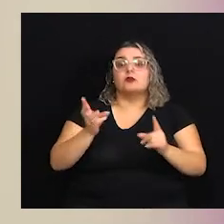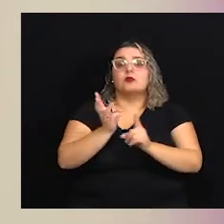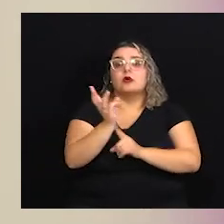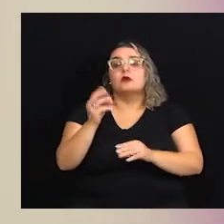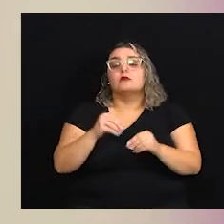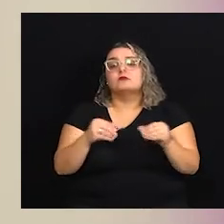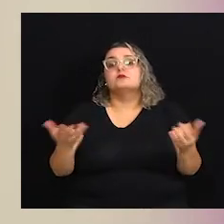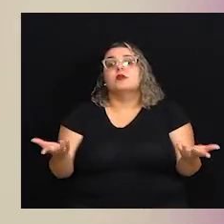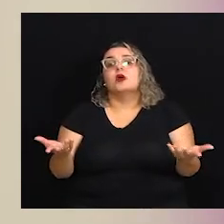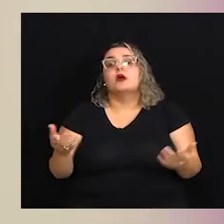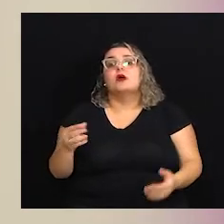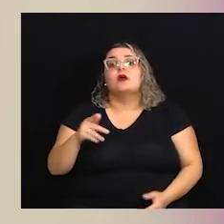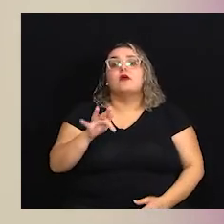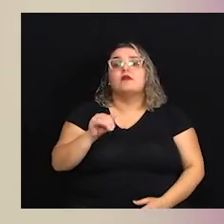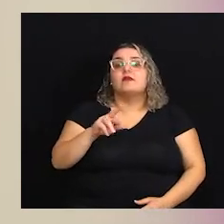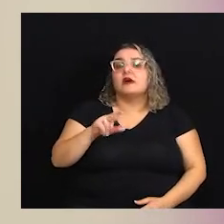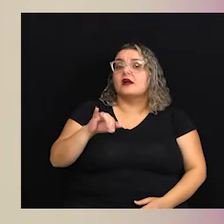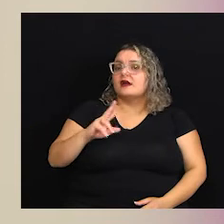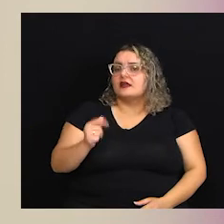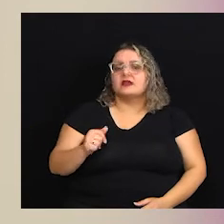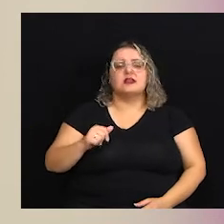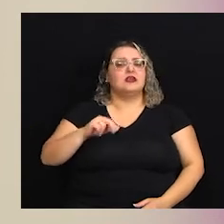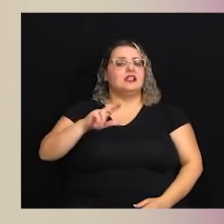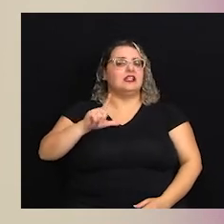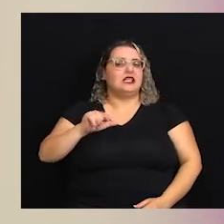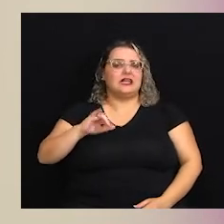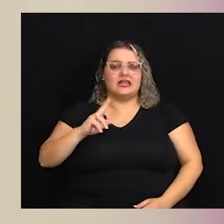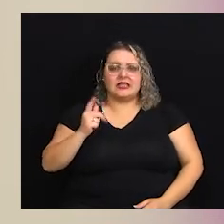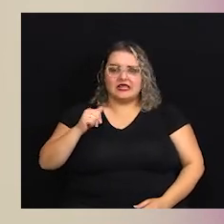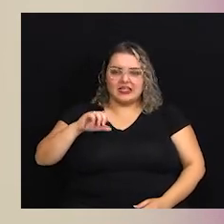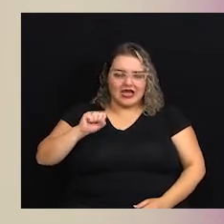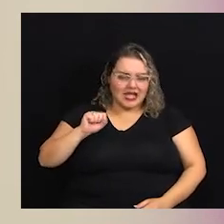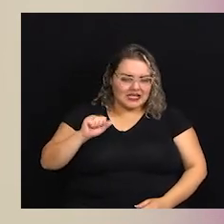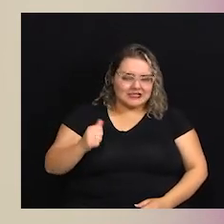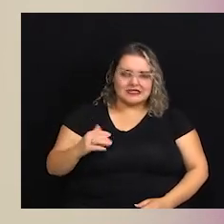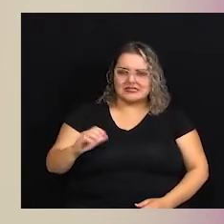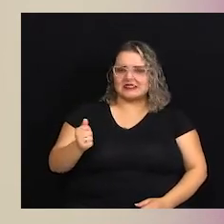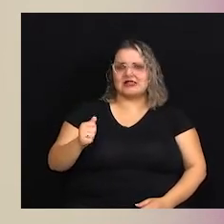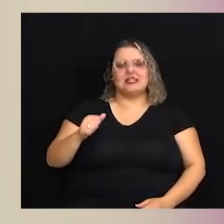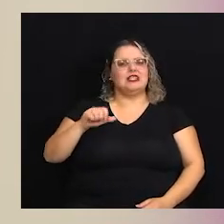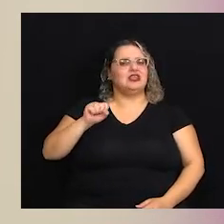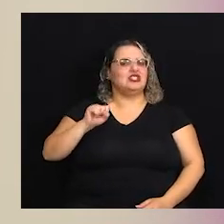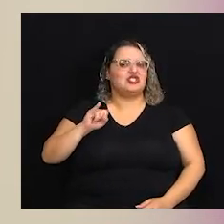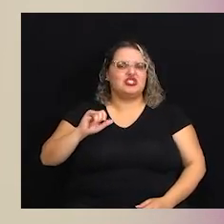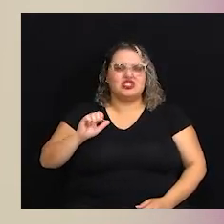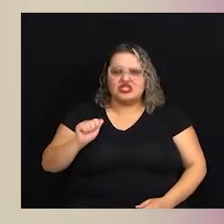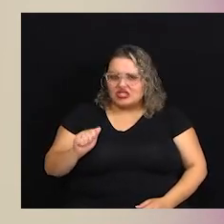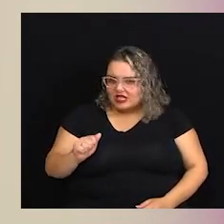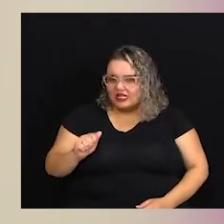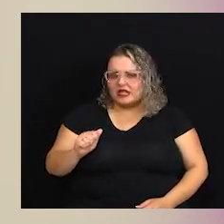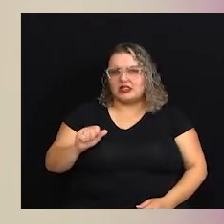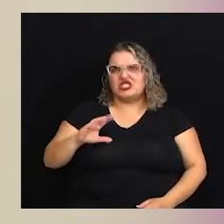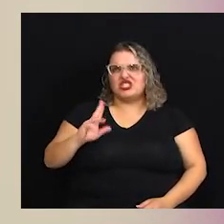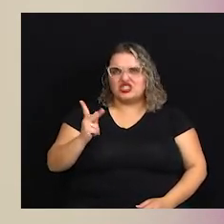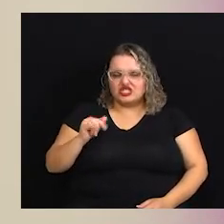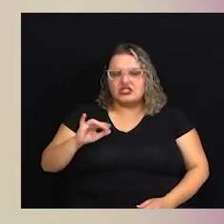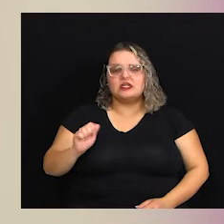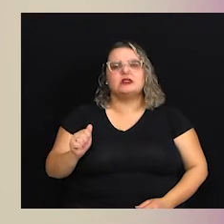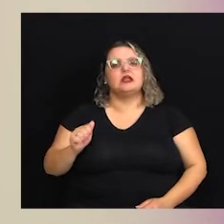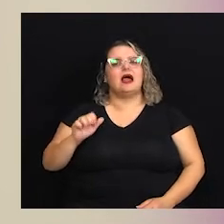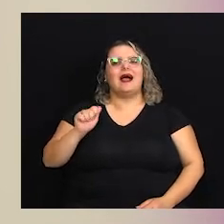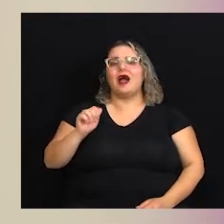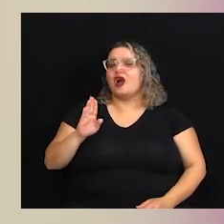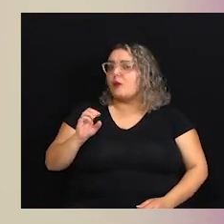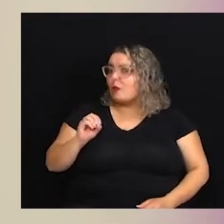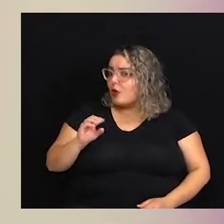que farinha eu ponho? Aí tem farinha de linhaça, chia, tem abóbora, tem amaranto. Põe as outras